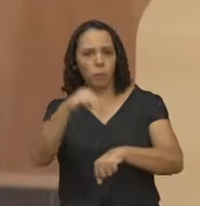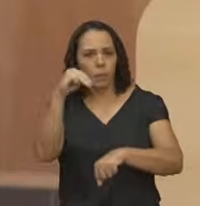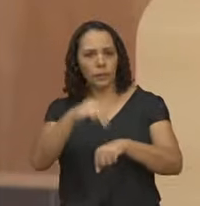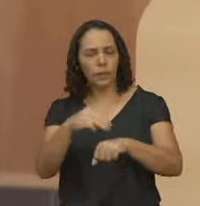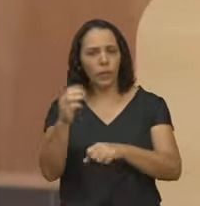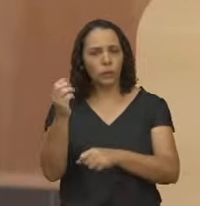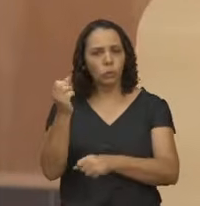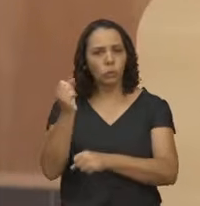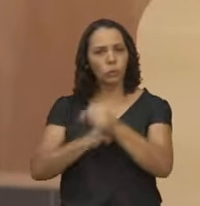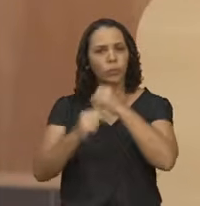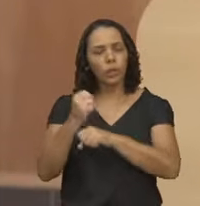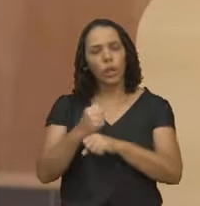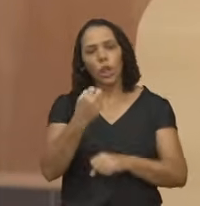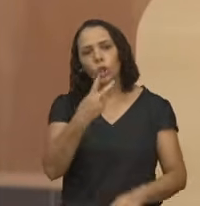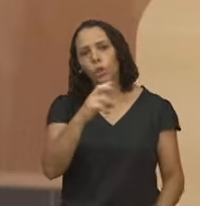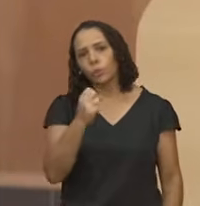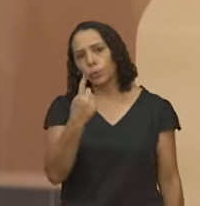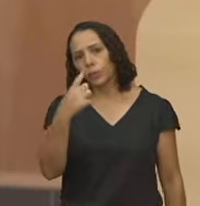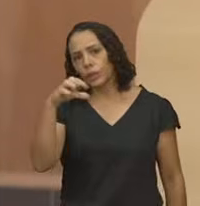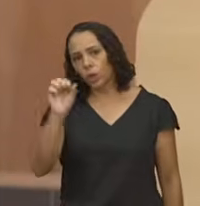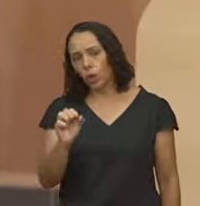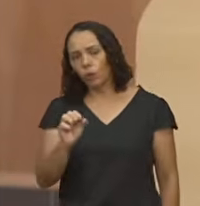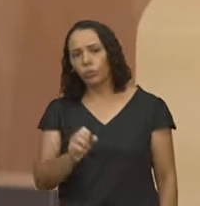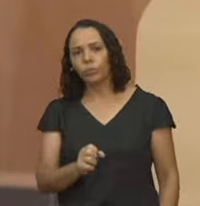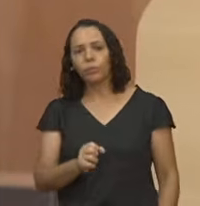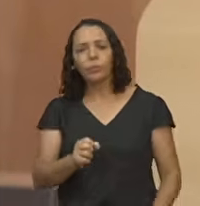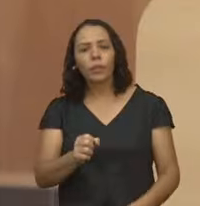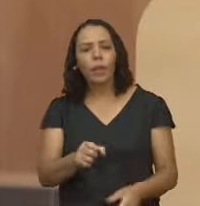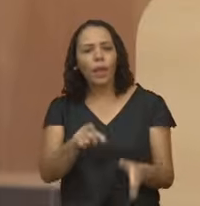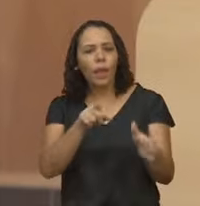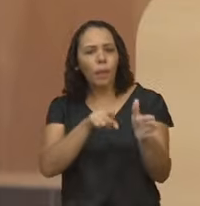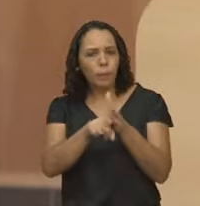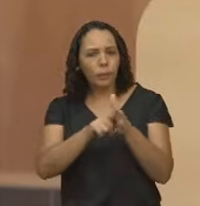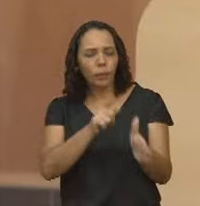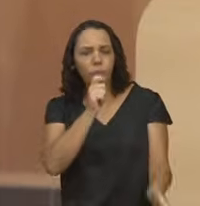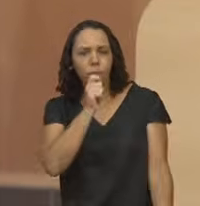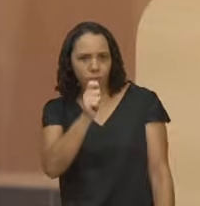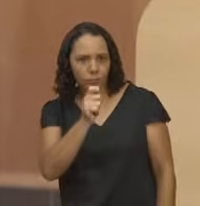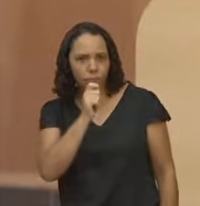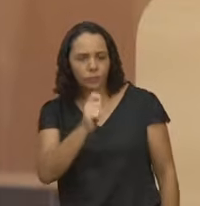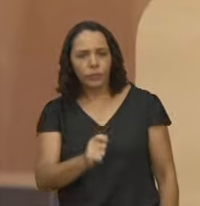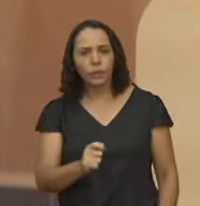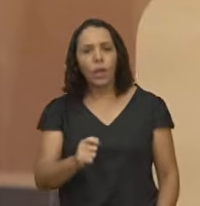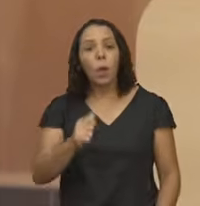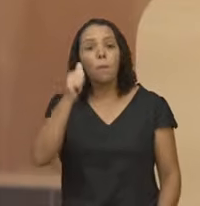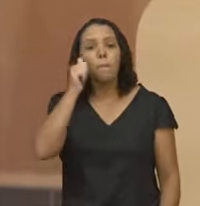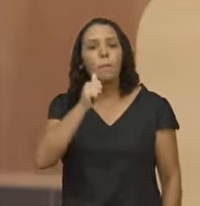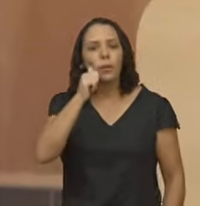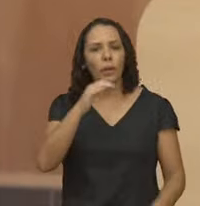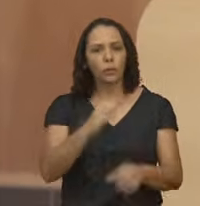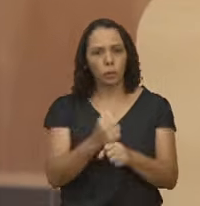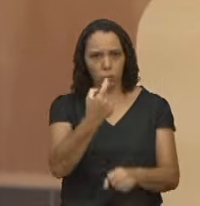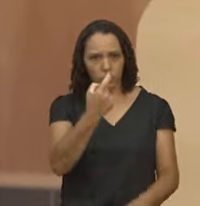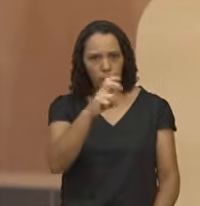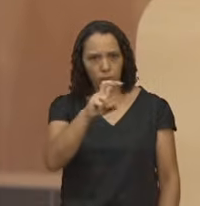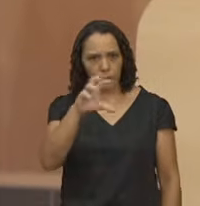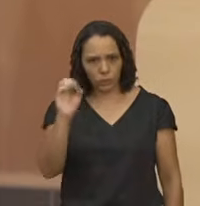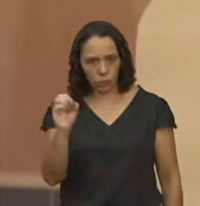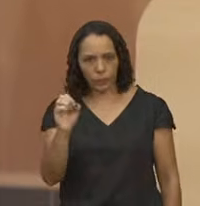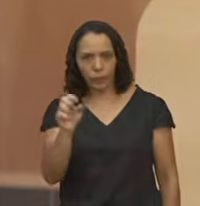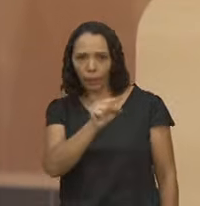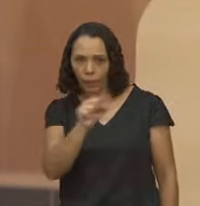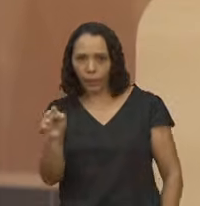eu entrevistei 150 mulheres. E dessas mulheres que tinham sofrido perda gestacional em qualquer tempo